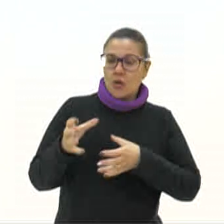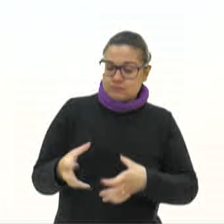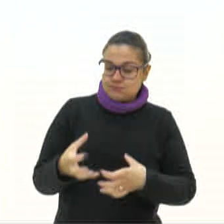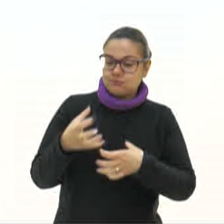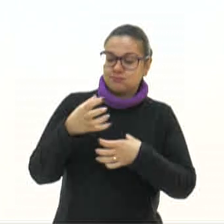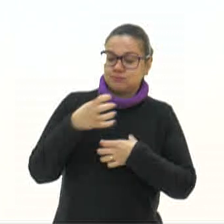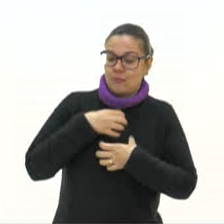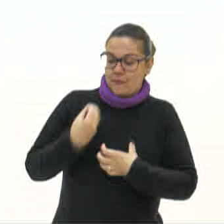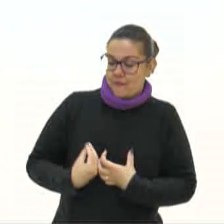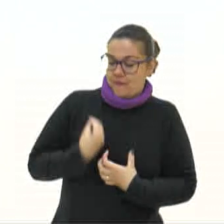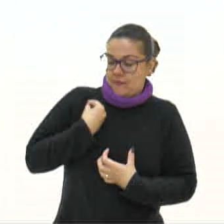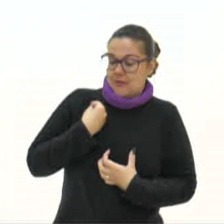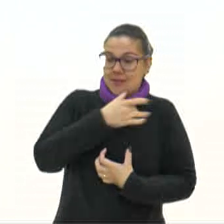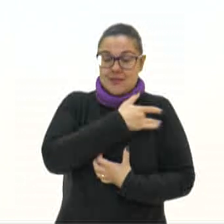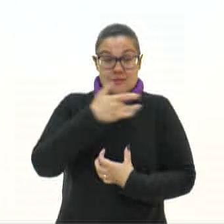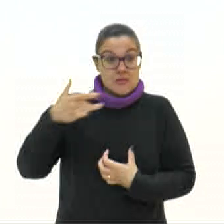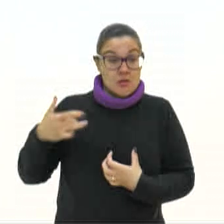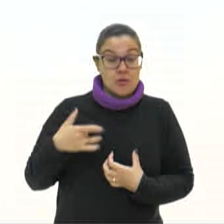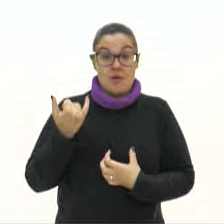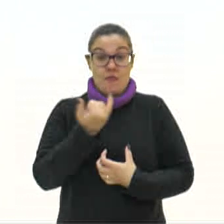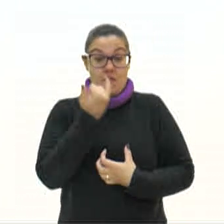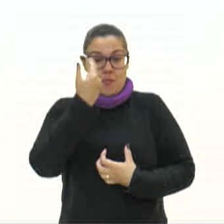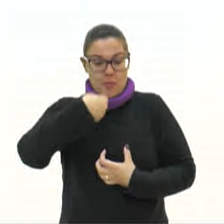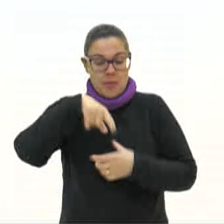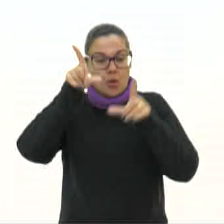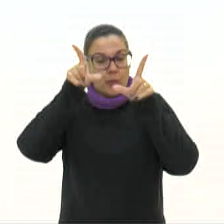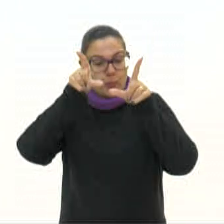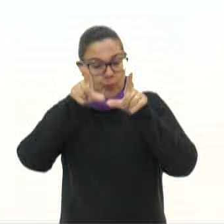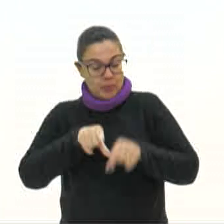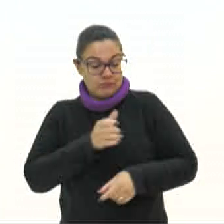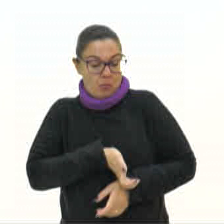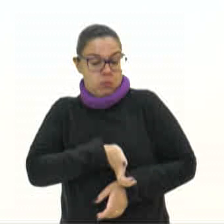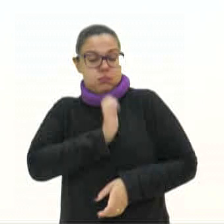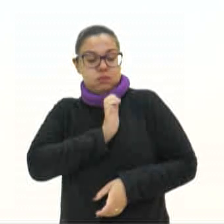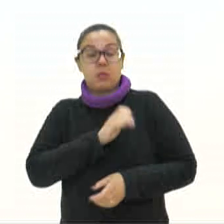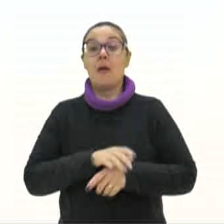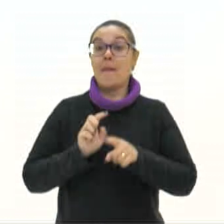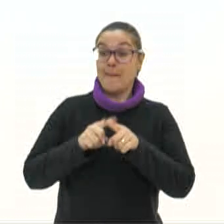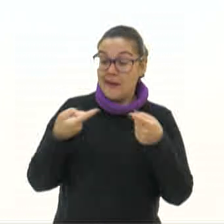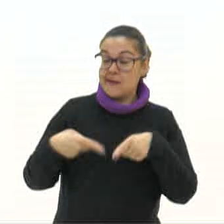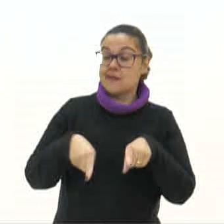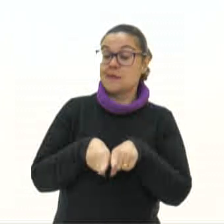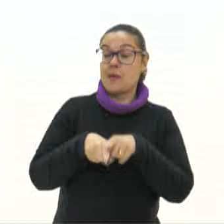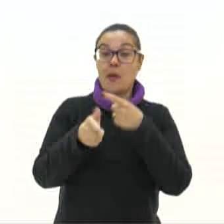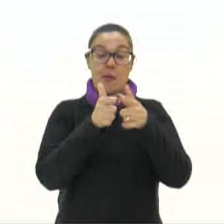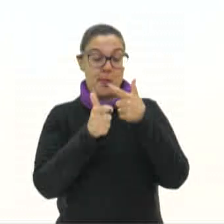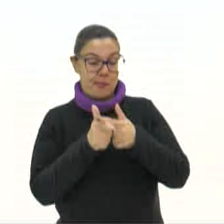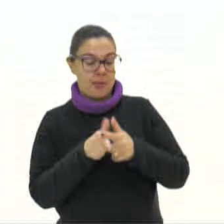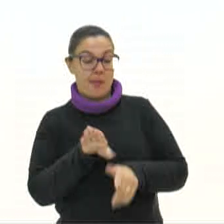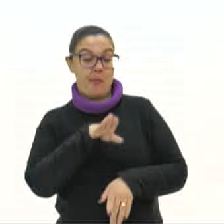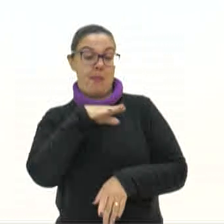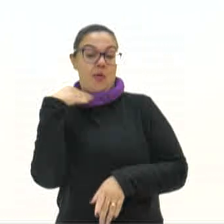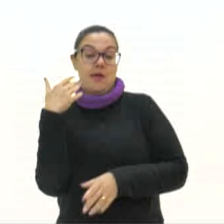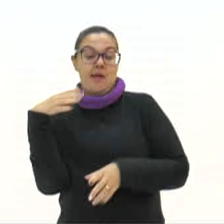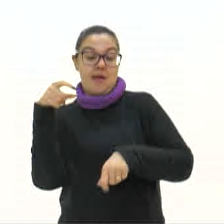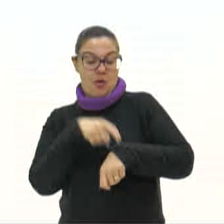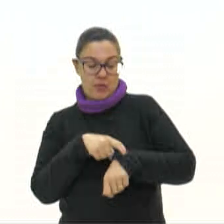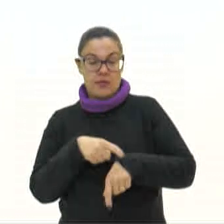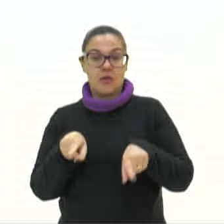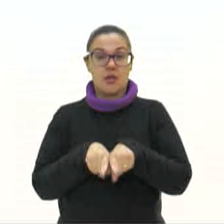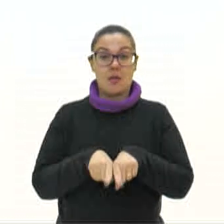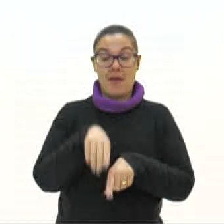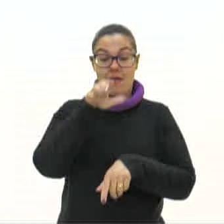vida saudável é extremamente importante para diminuir o risco de infarto, mas também de problemas como morte súbita e